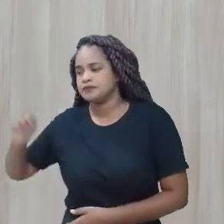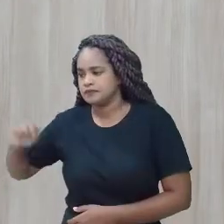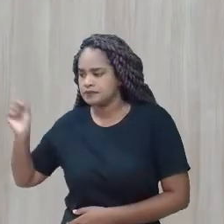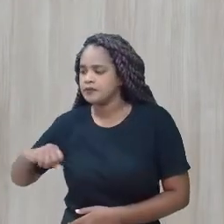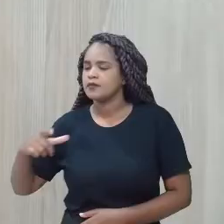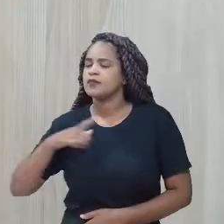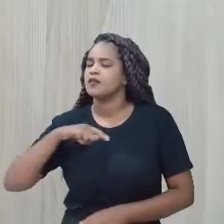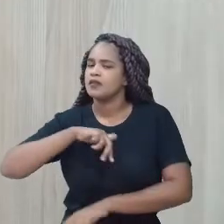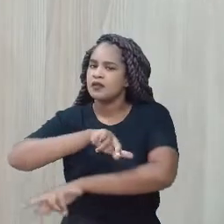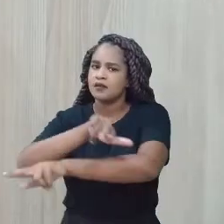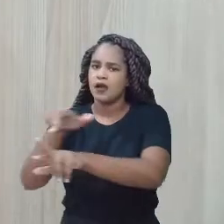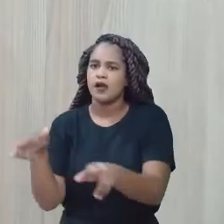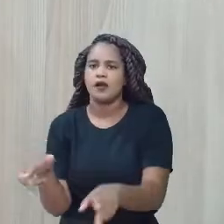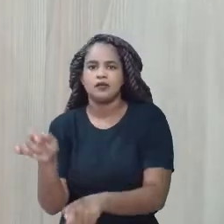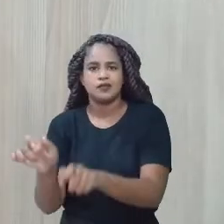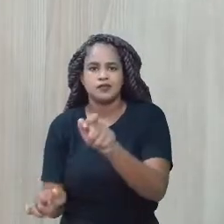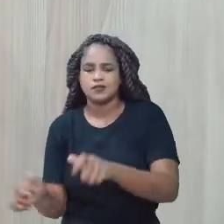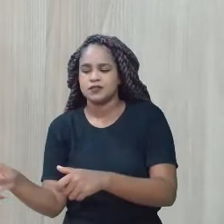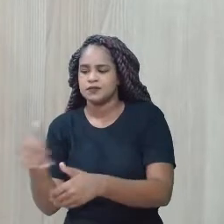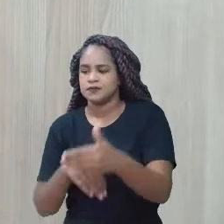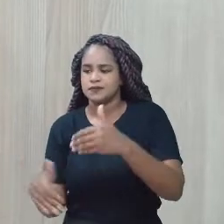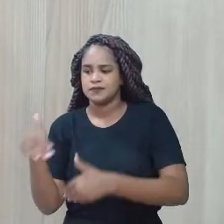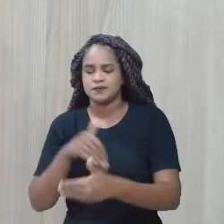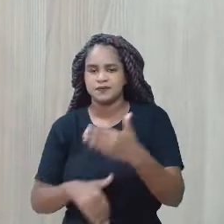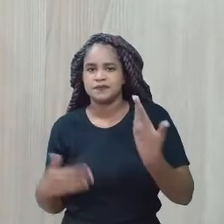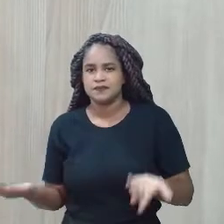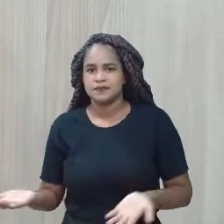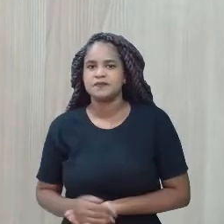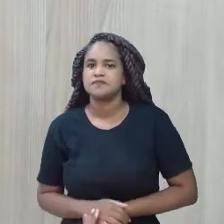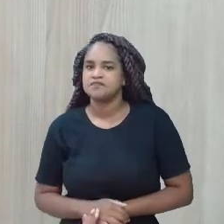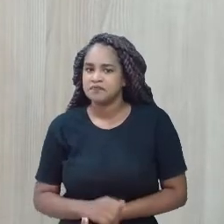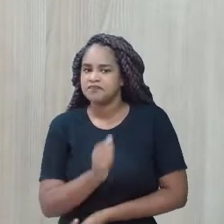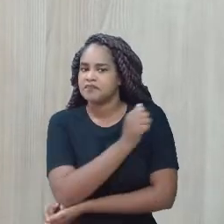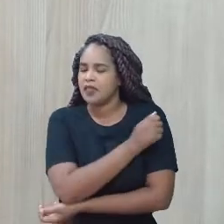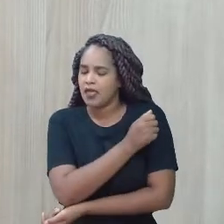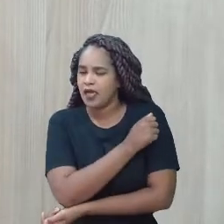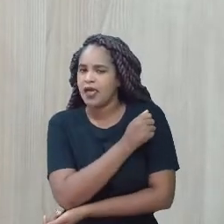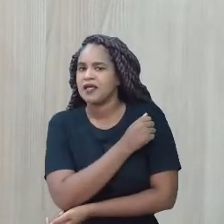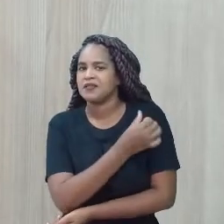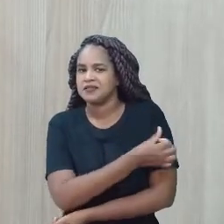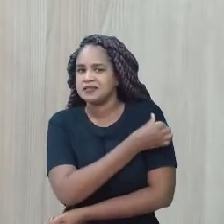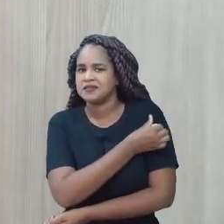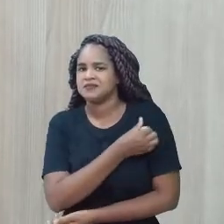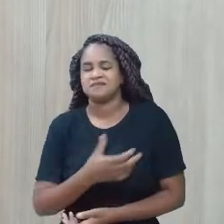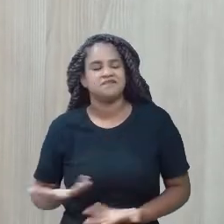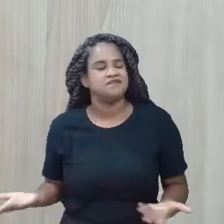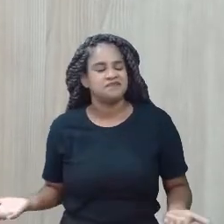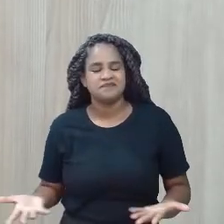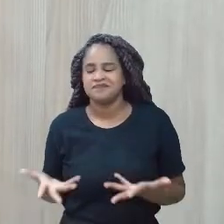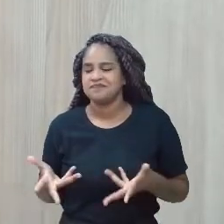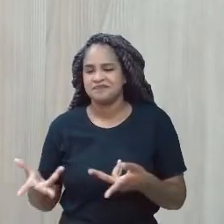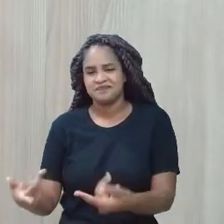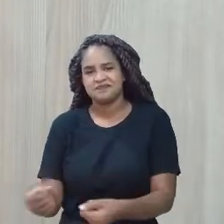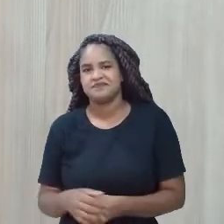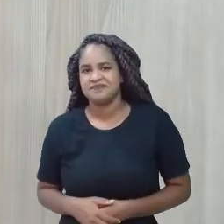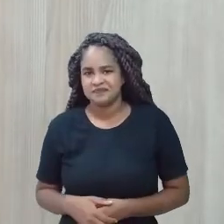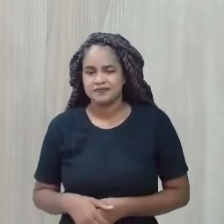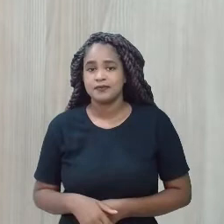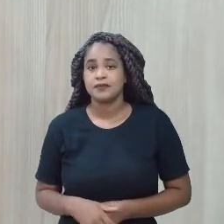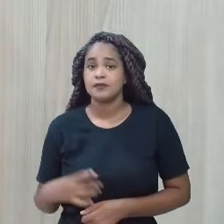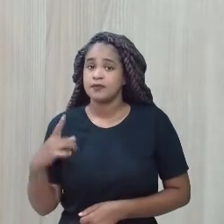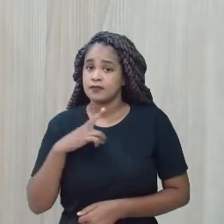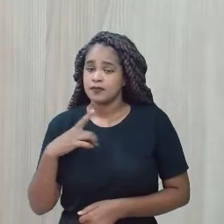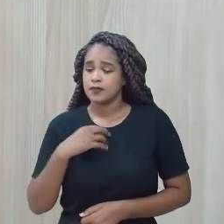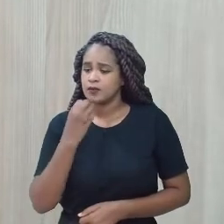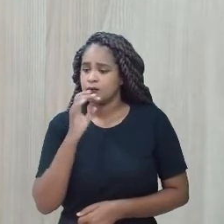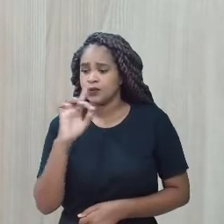temos muita gente, porque, né, esses meninos e meninas do 6º ano são sempre o quê? Adoráveis. Temos muitos